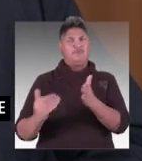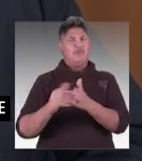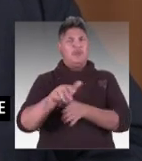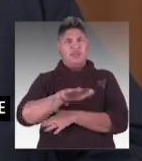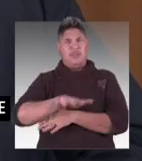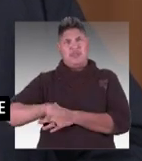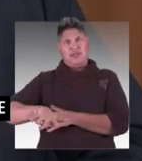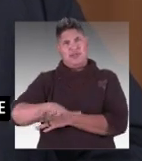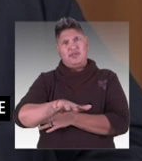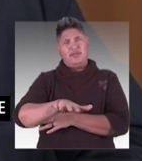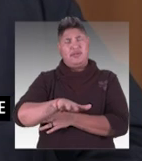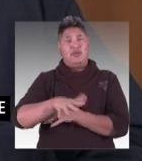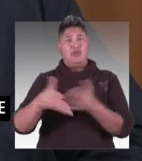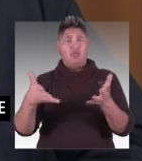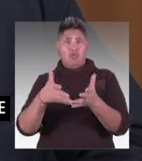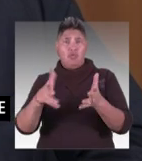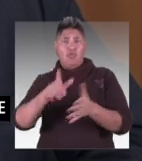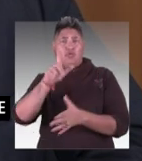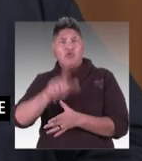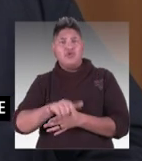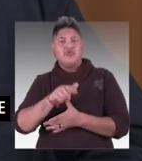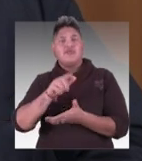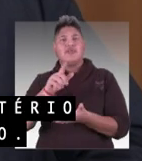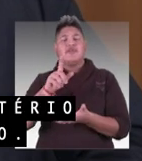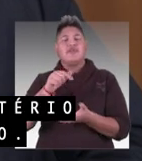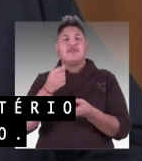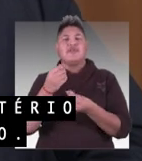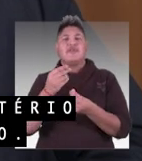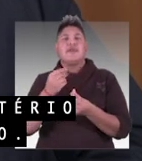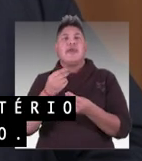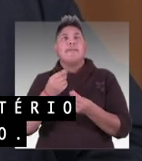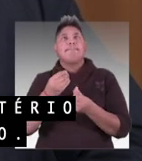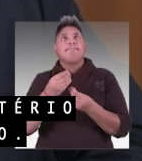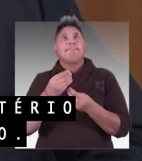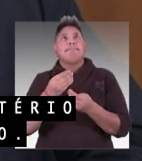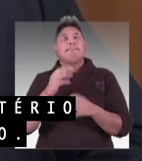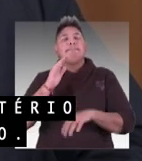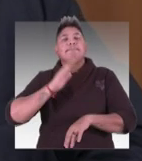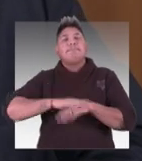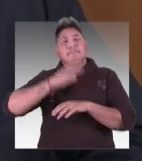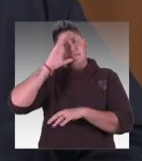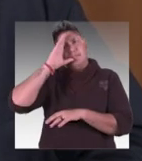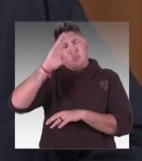as áreas que hoje são áreas prioritárias do Ministério Público do Trabalho.